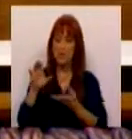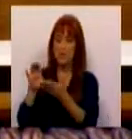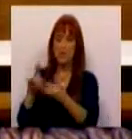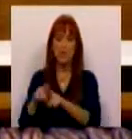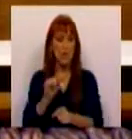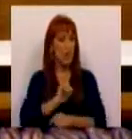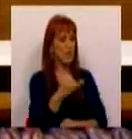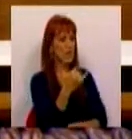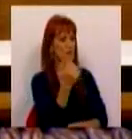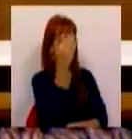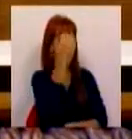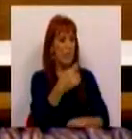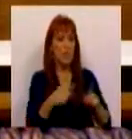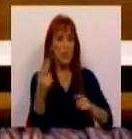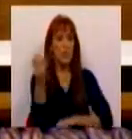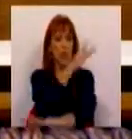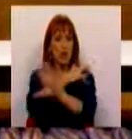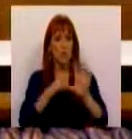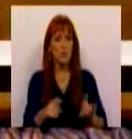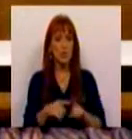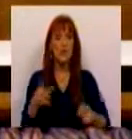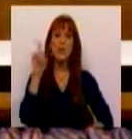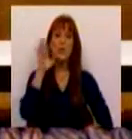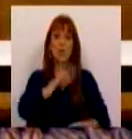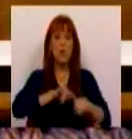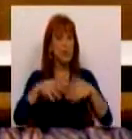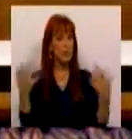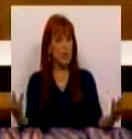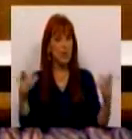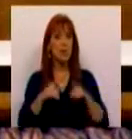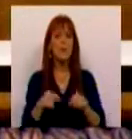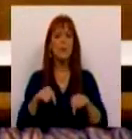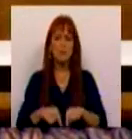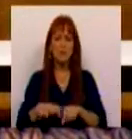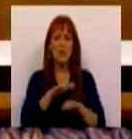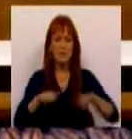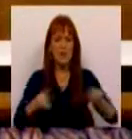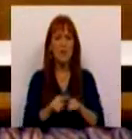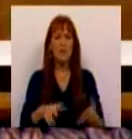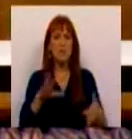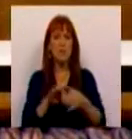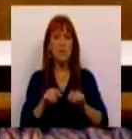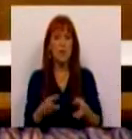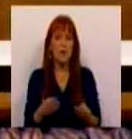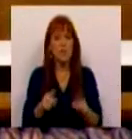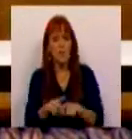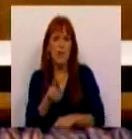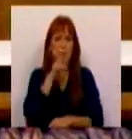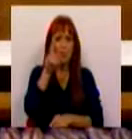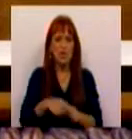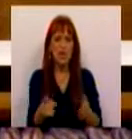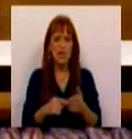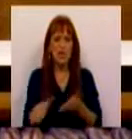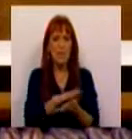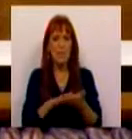contra os 25% da média da União Europeia. Senhoras e senhores deputados, passada a fase do hardware, ou seja, da resposta a